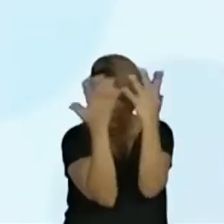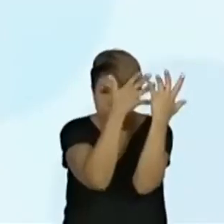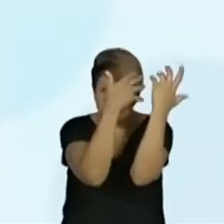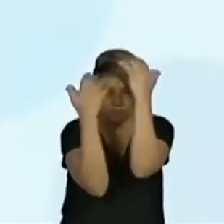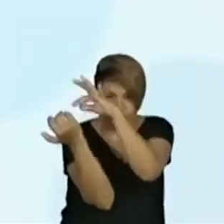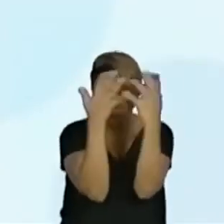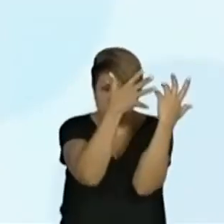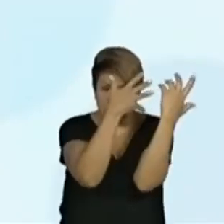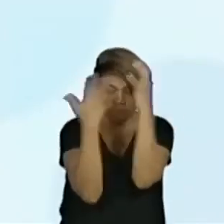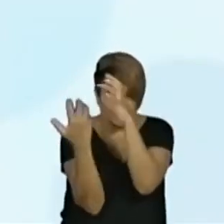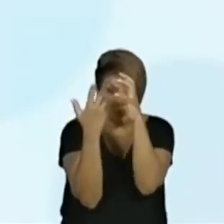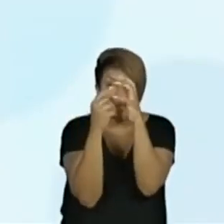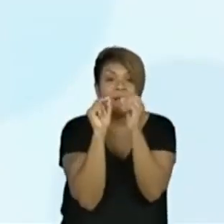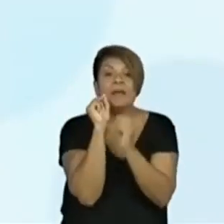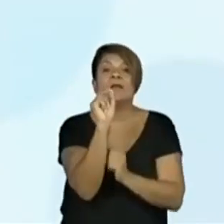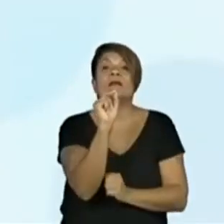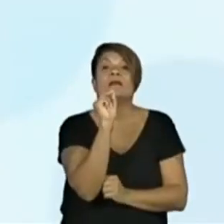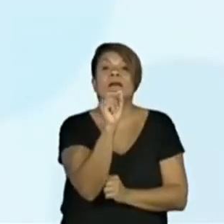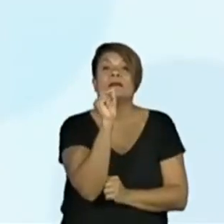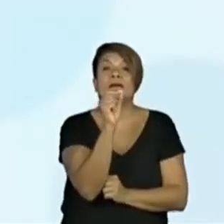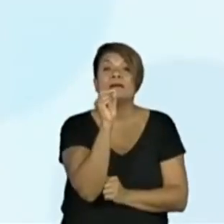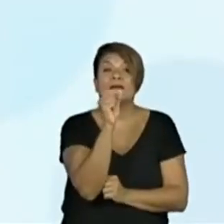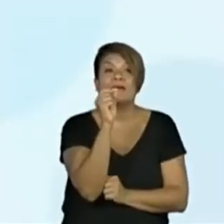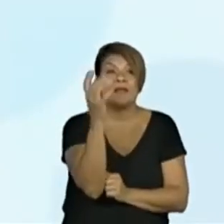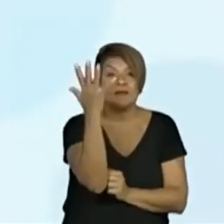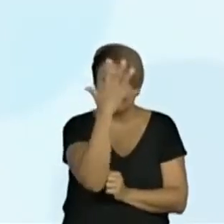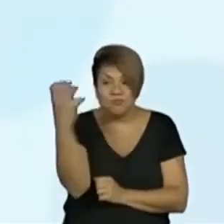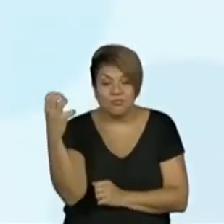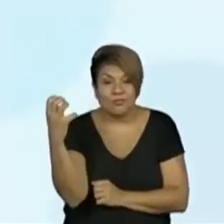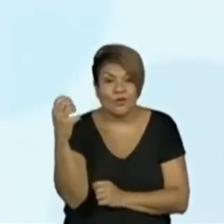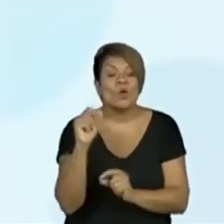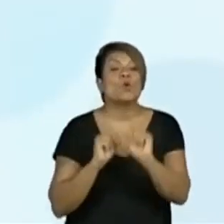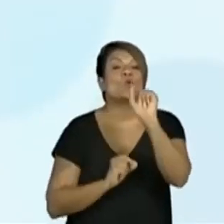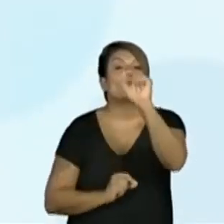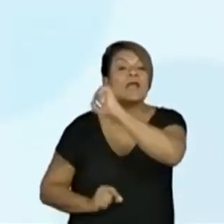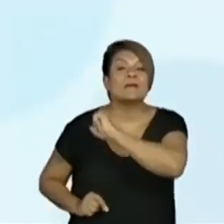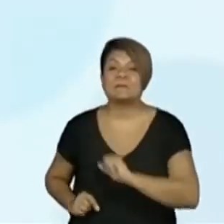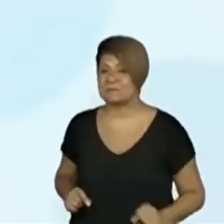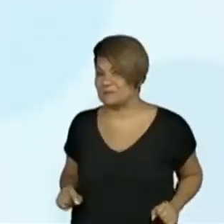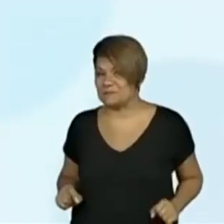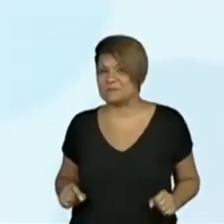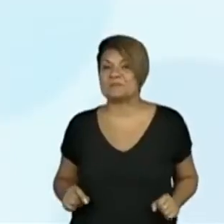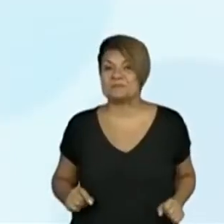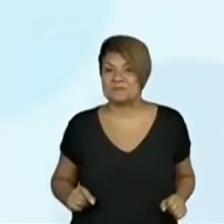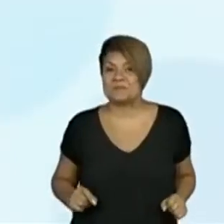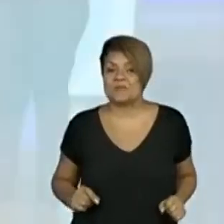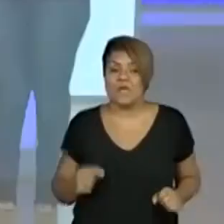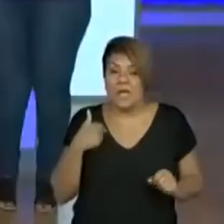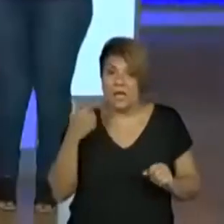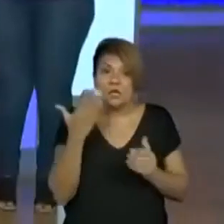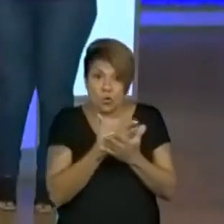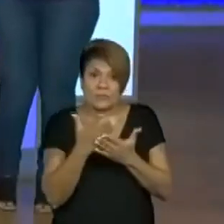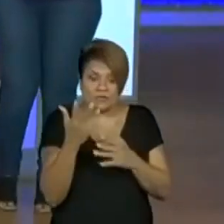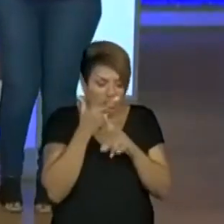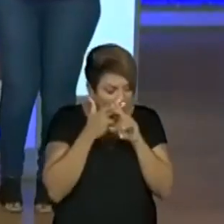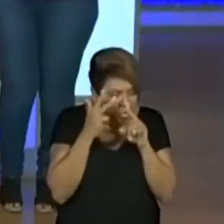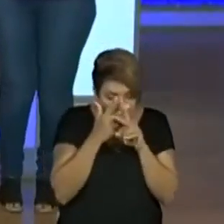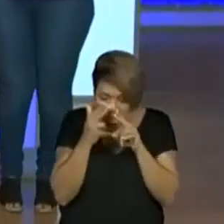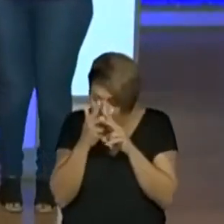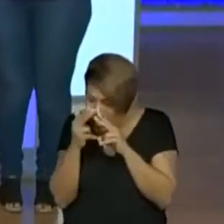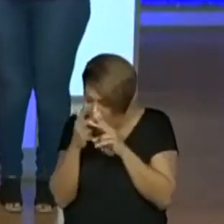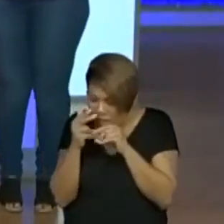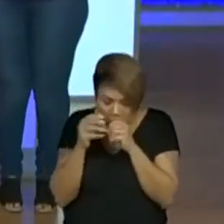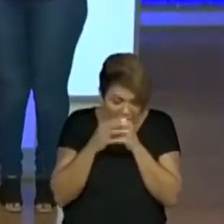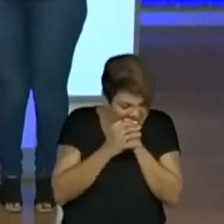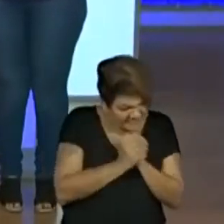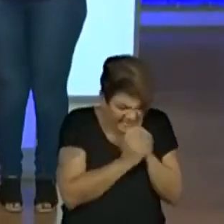que chamou a atenção. Ixi, mas esse noturno não foi inteligente. Ele queria passar despercebido e começou a causar, fazer barulho